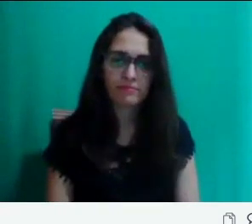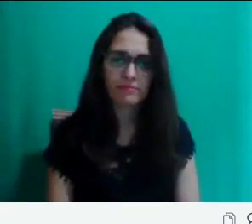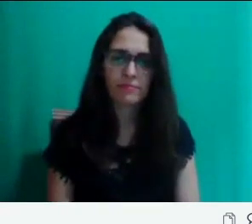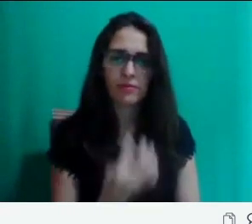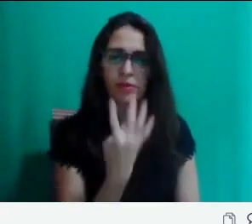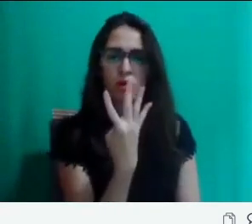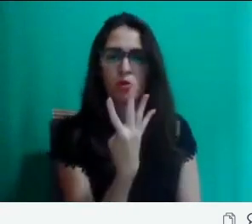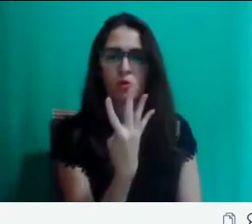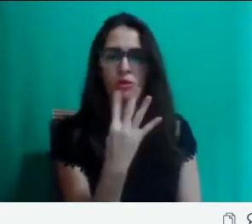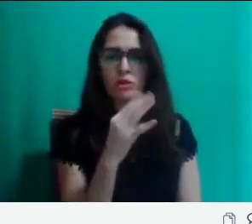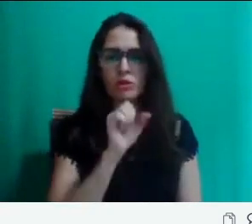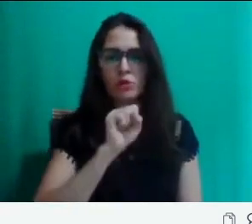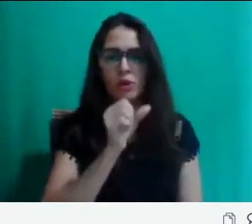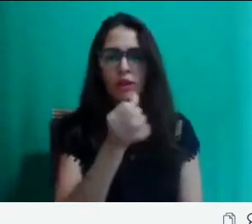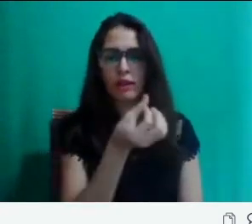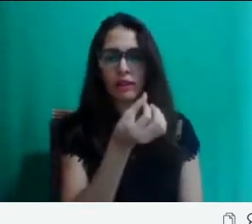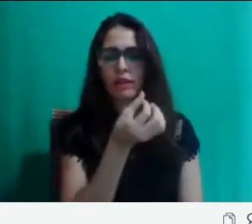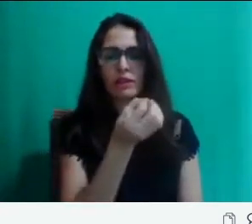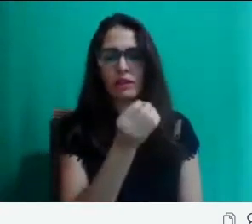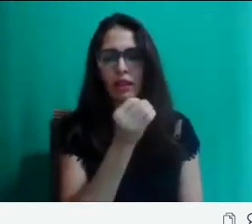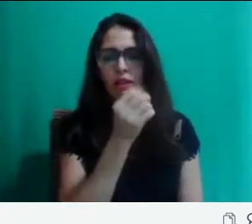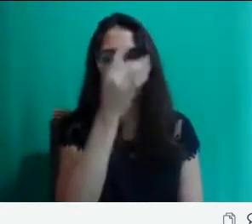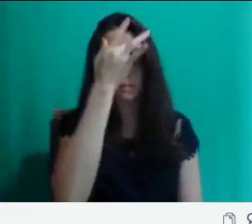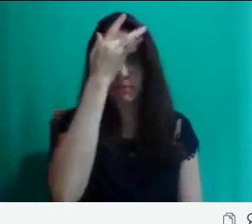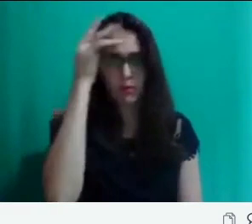Quatrocentos e oitenta inscritos,